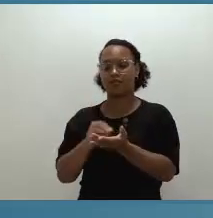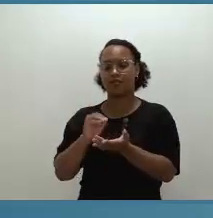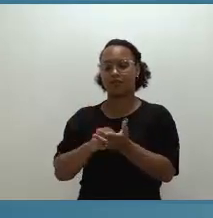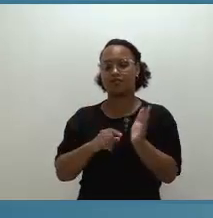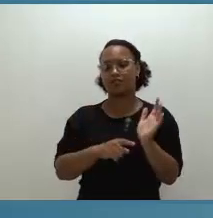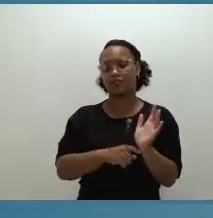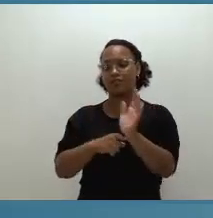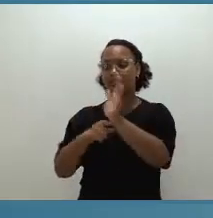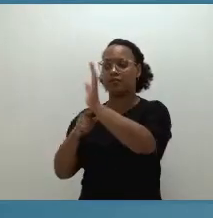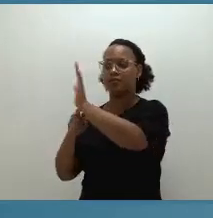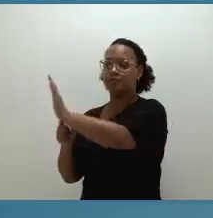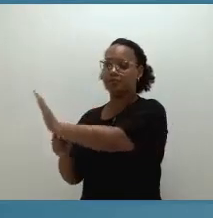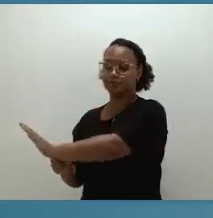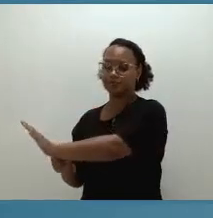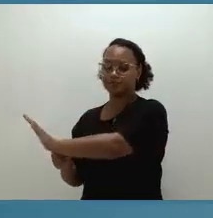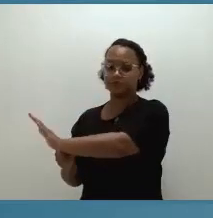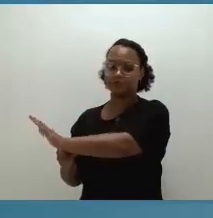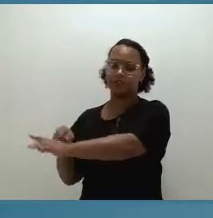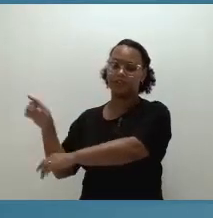ele estava muito doente.